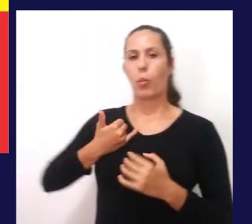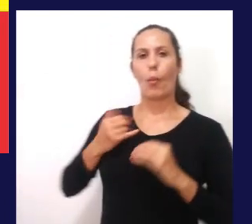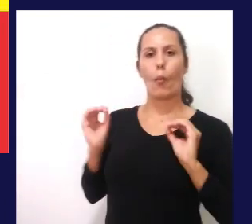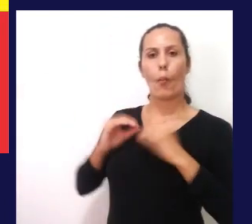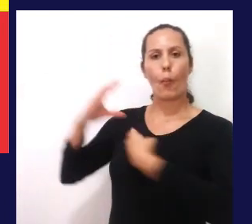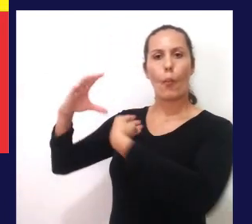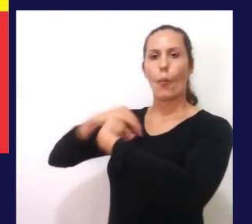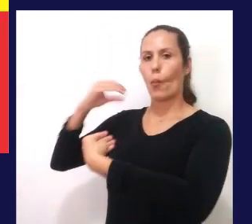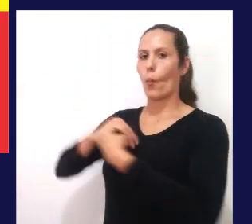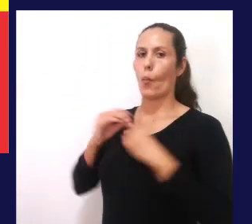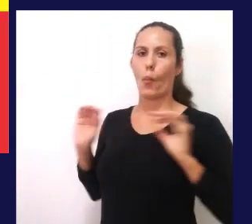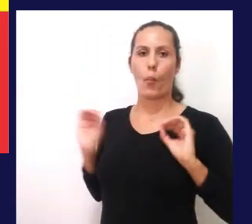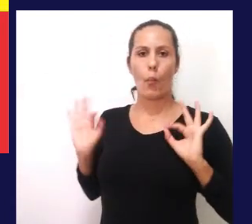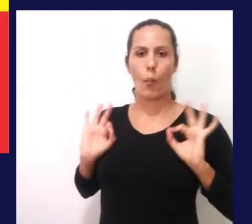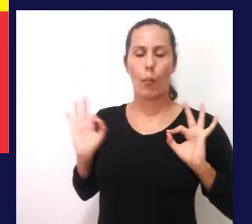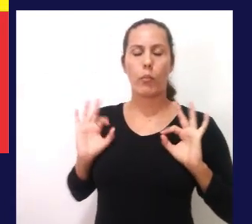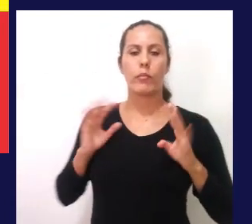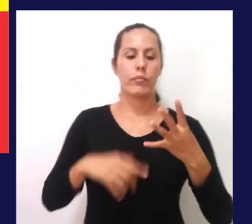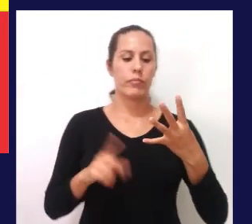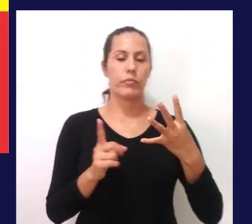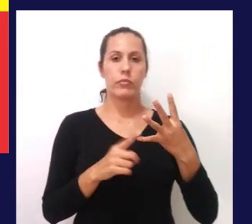pais ou responsáveis,